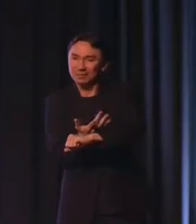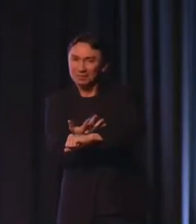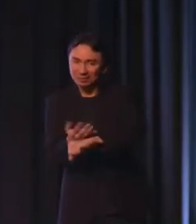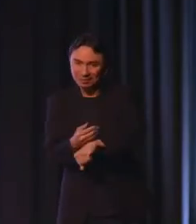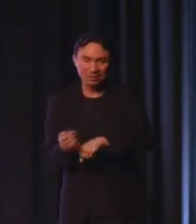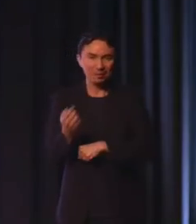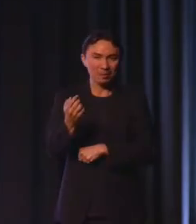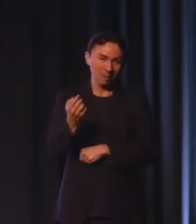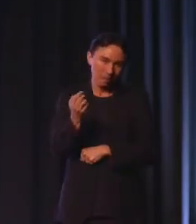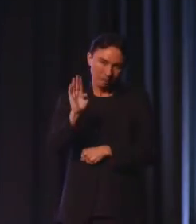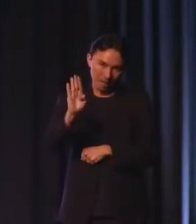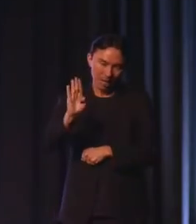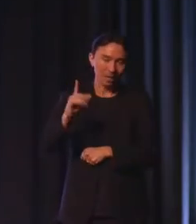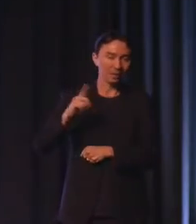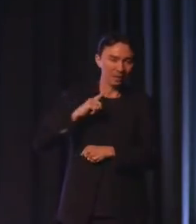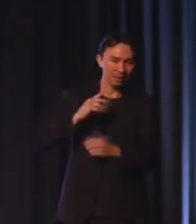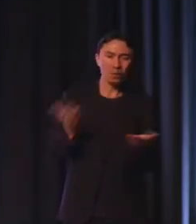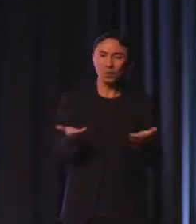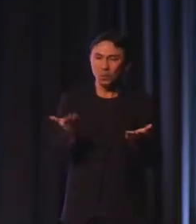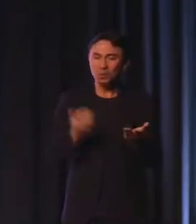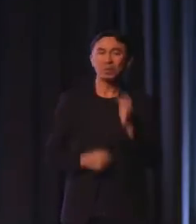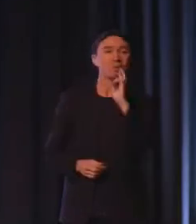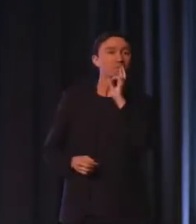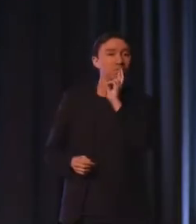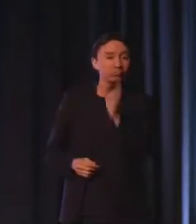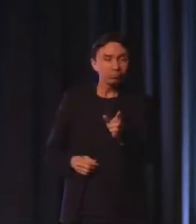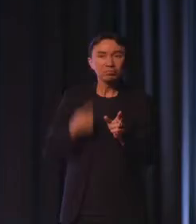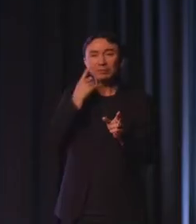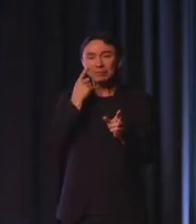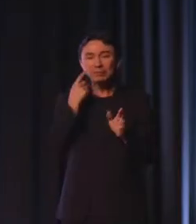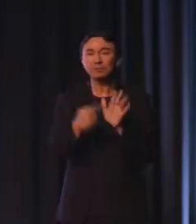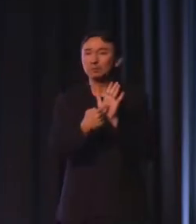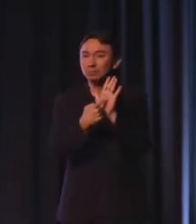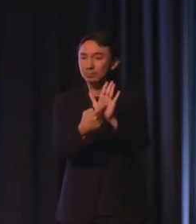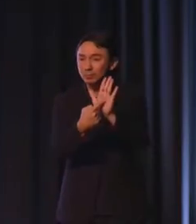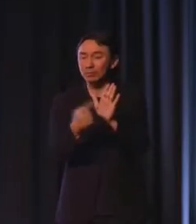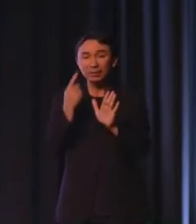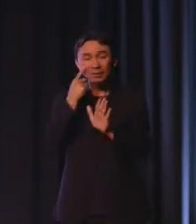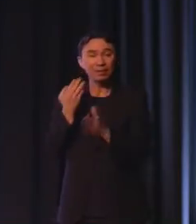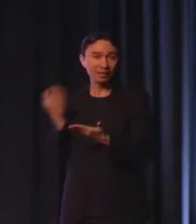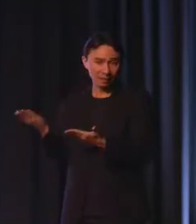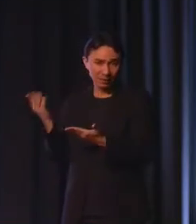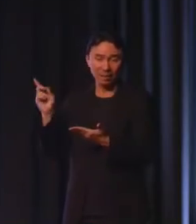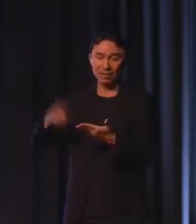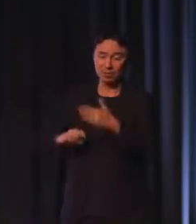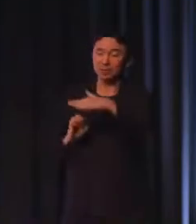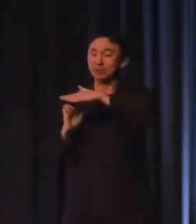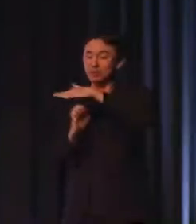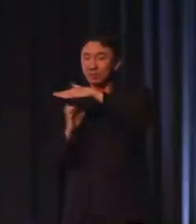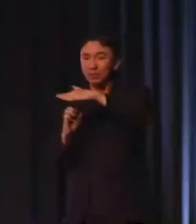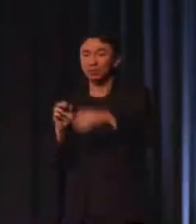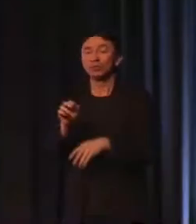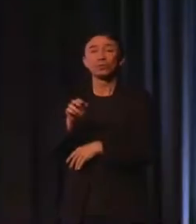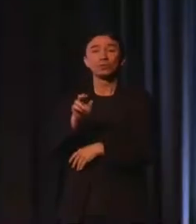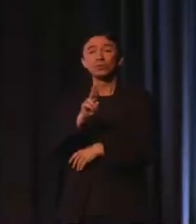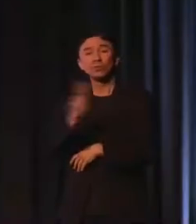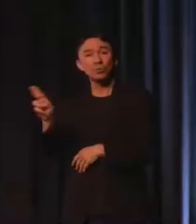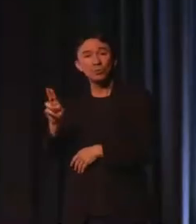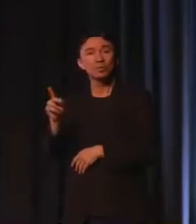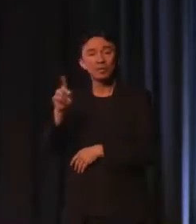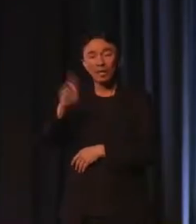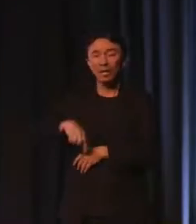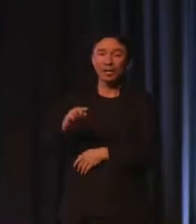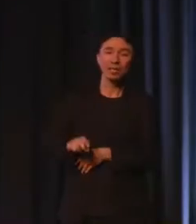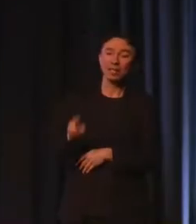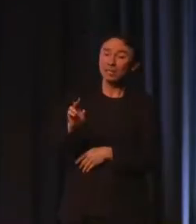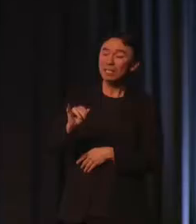um pouco por esses resultados. Eu sou de uma consultoria específica chamada Ipsos e ela trabalha basicamente com pesquisas,